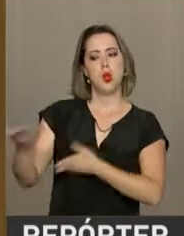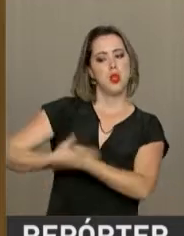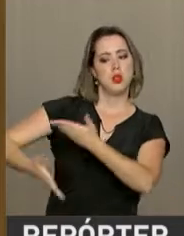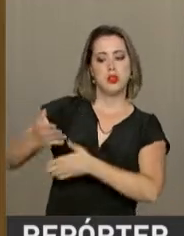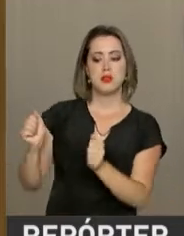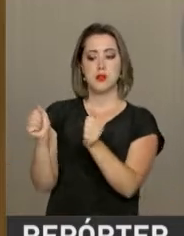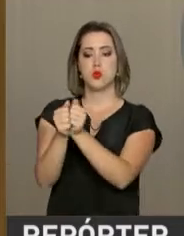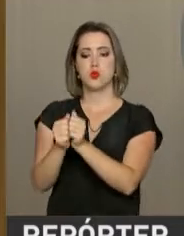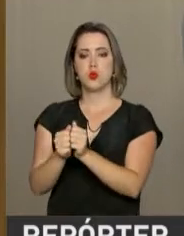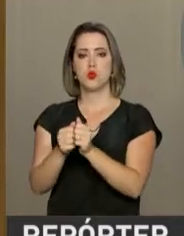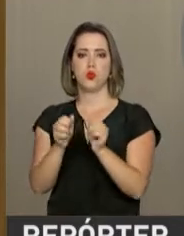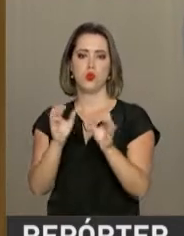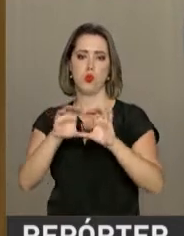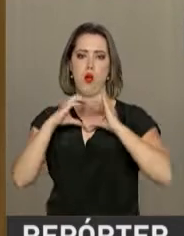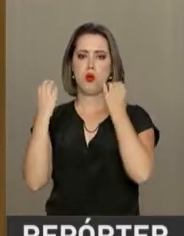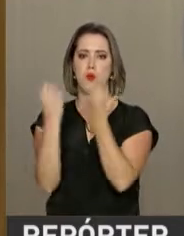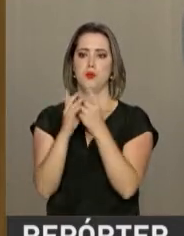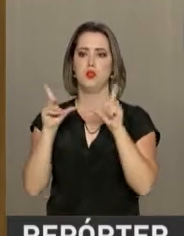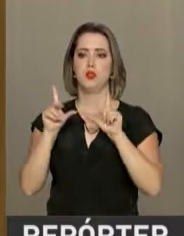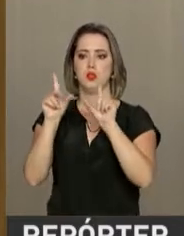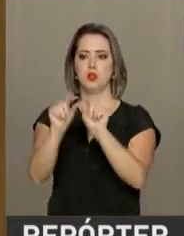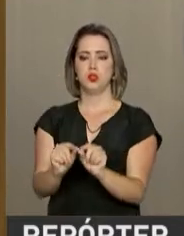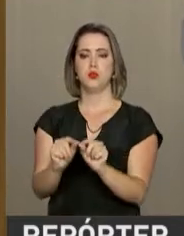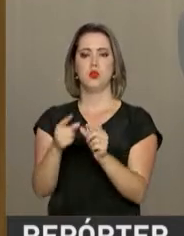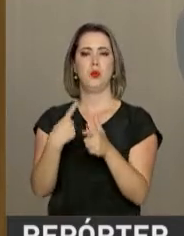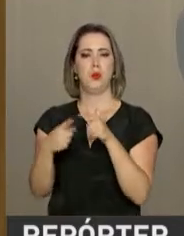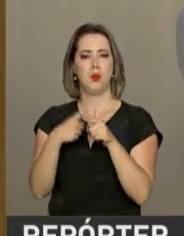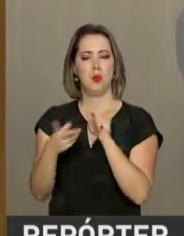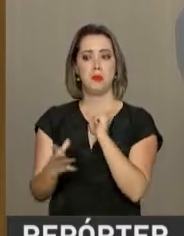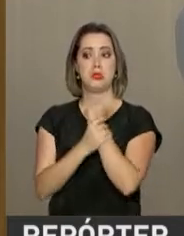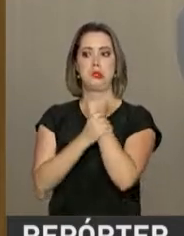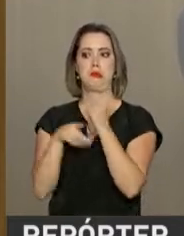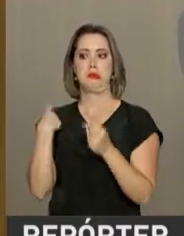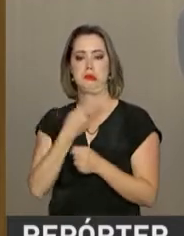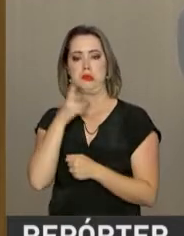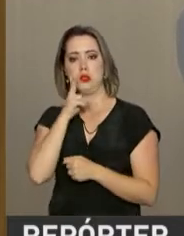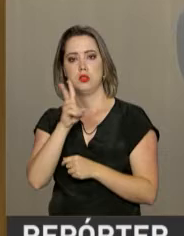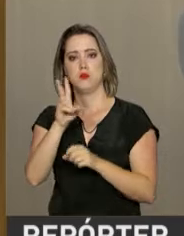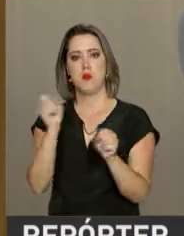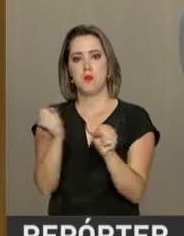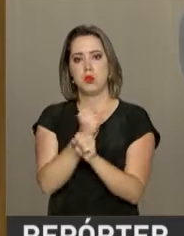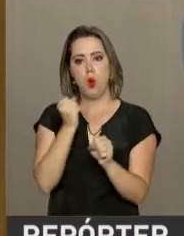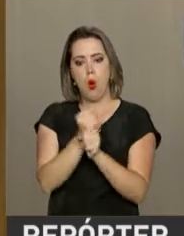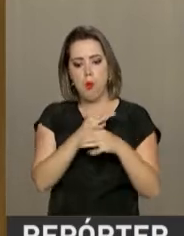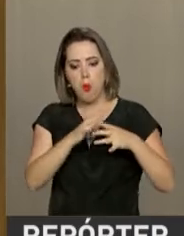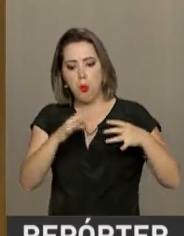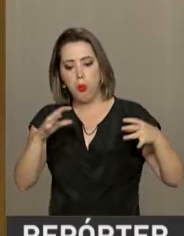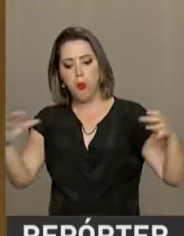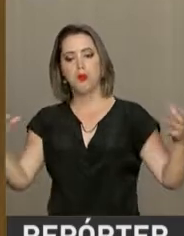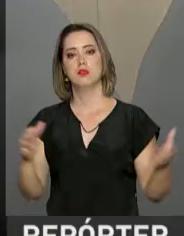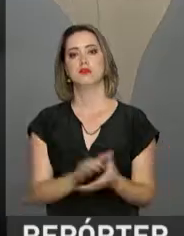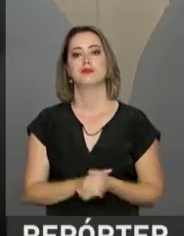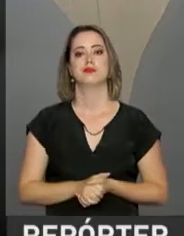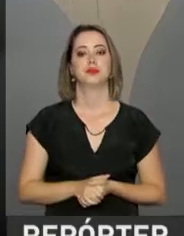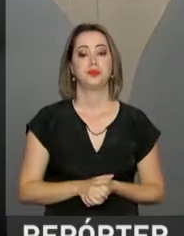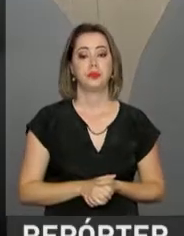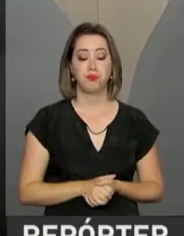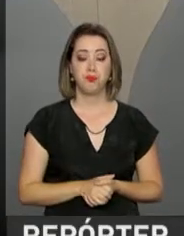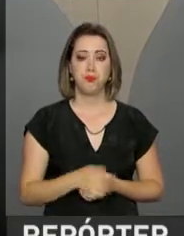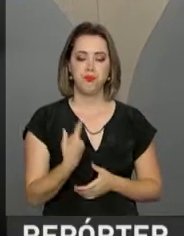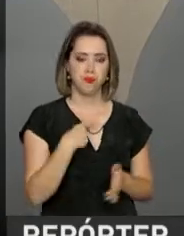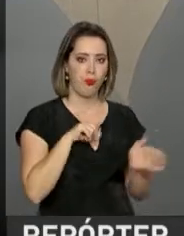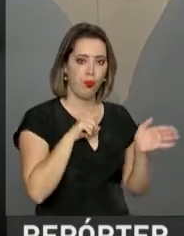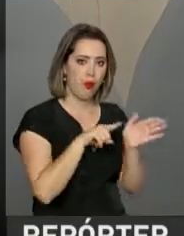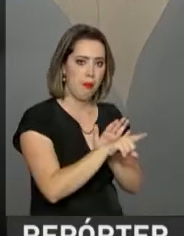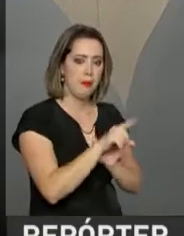comunidade e diminui muito o problema de segurança que tem se identificado nos grandes empreendimentos entregues até agora. Ministro, a partir de agora,